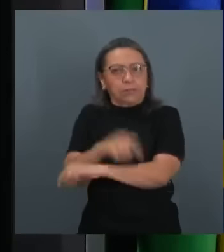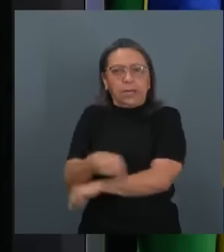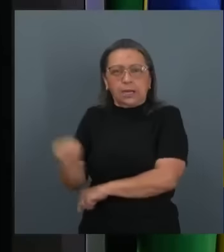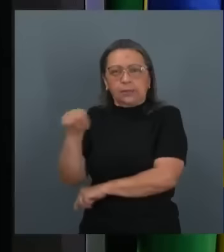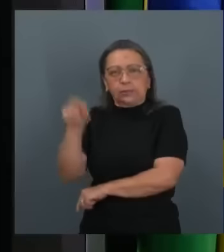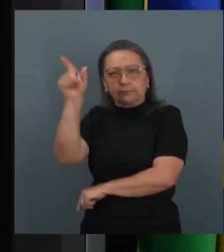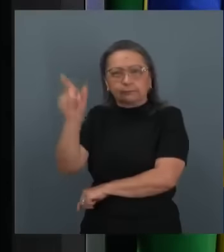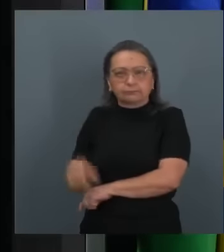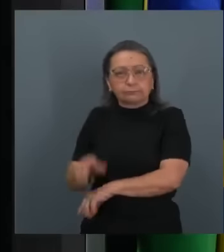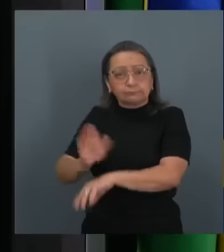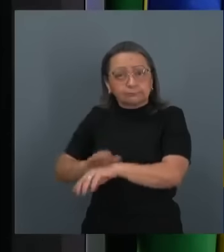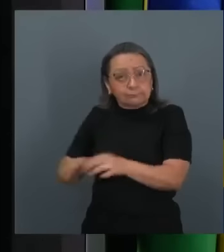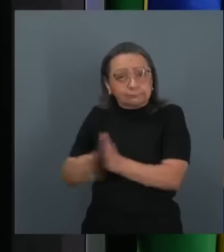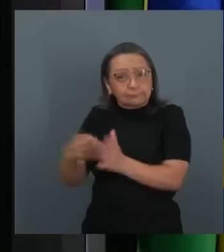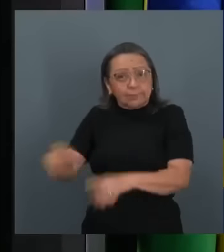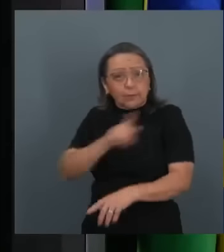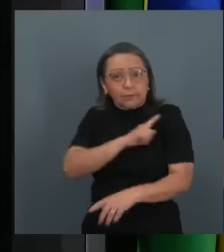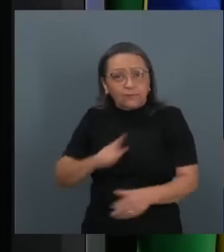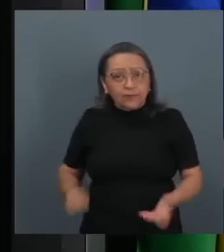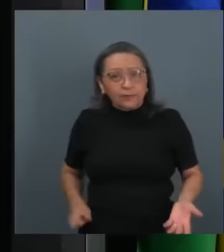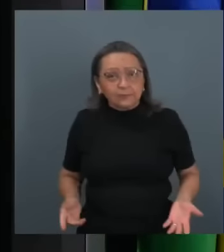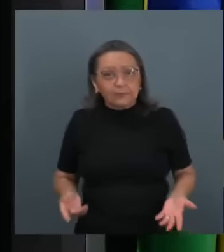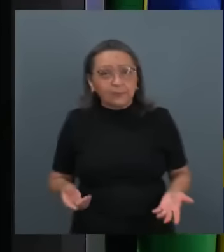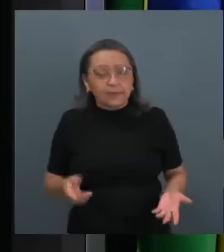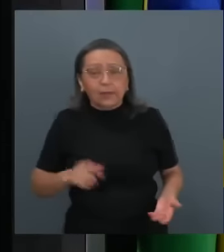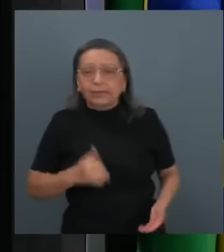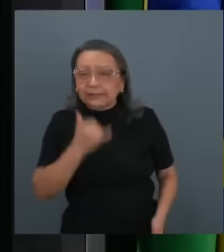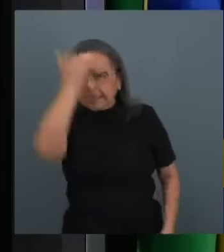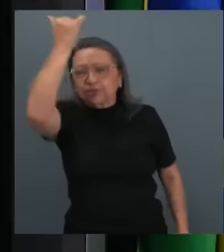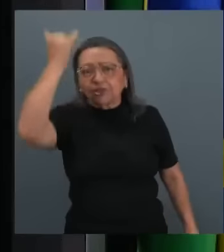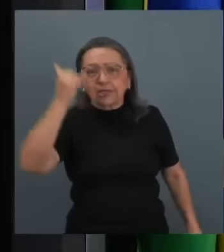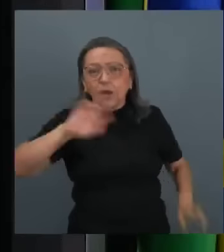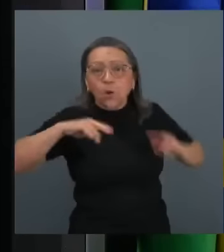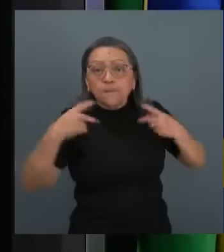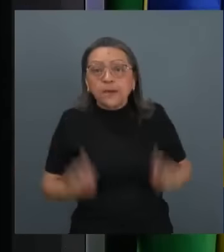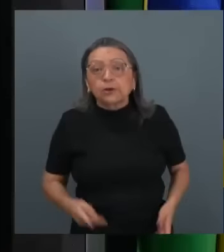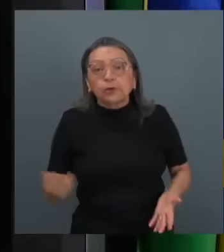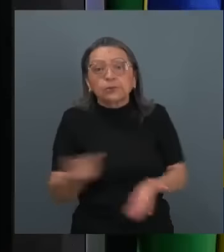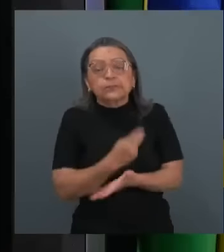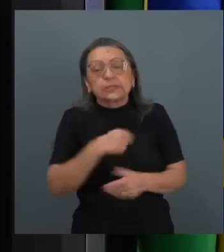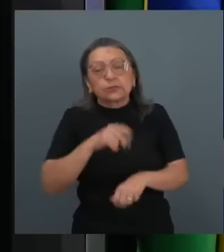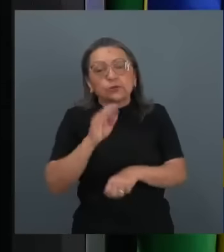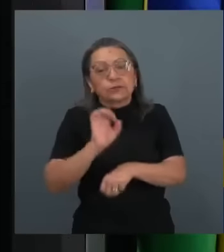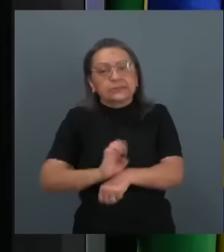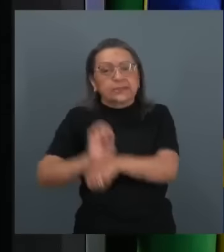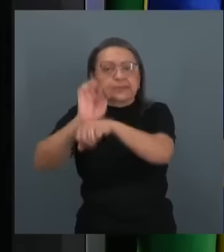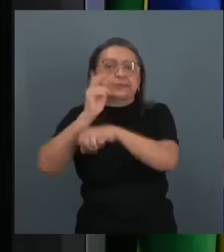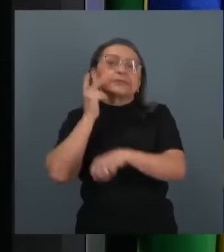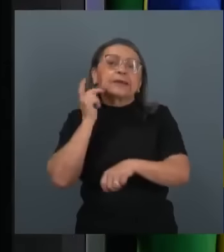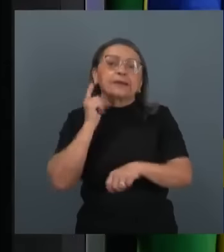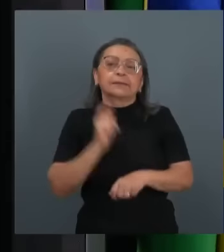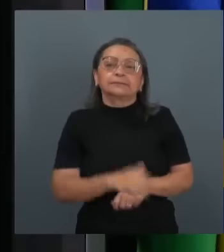seu próprio governo que é uma tragédia humana o que está acontecendo no Ceará.